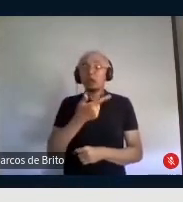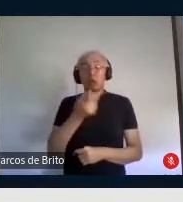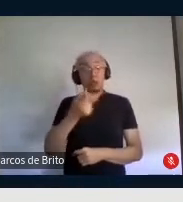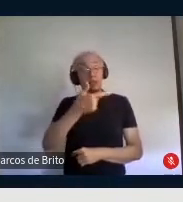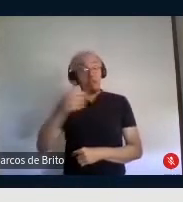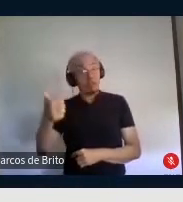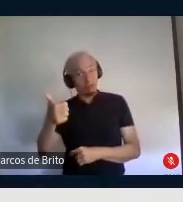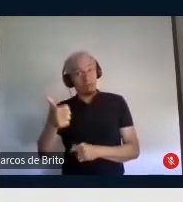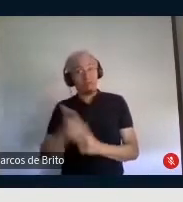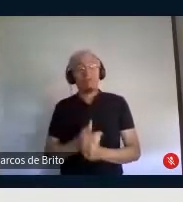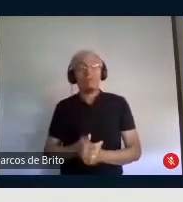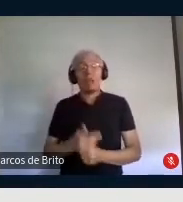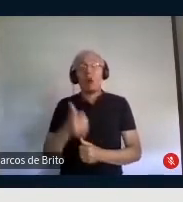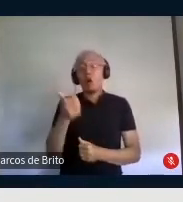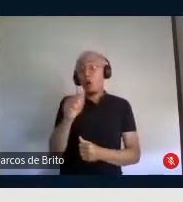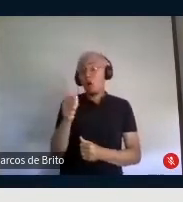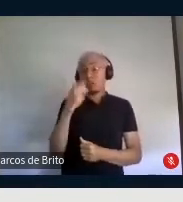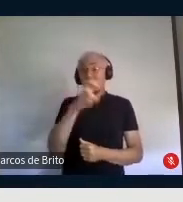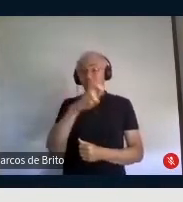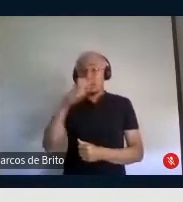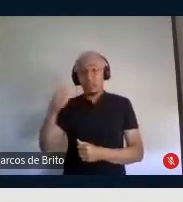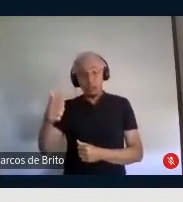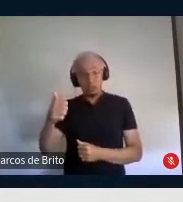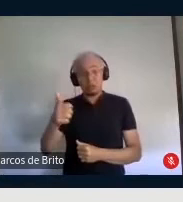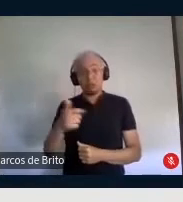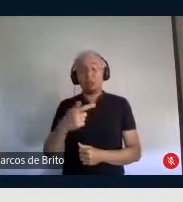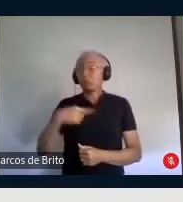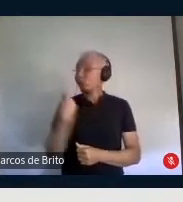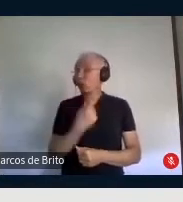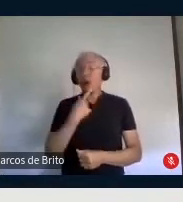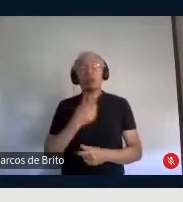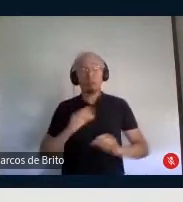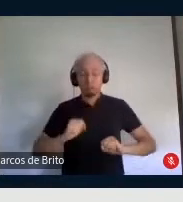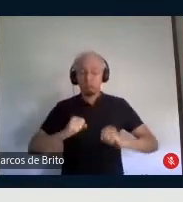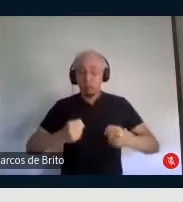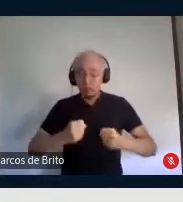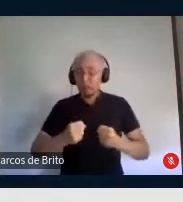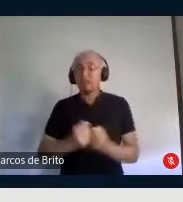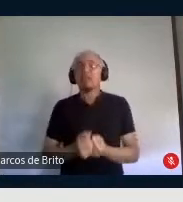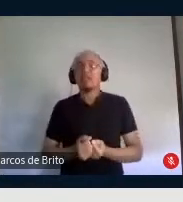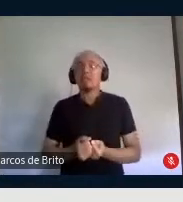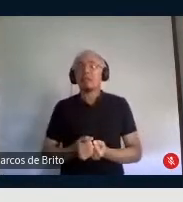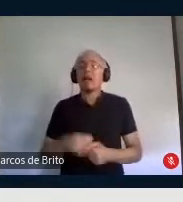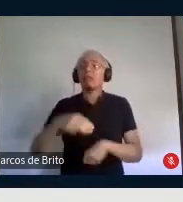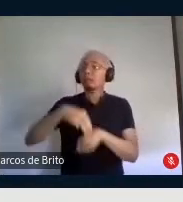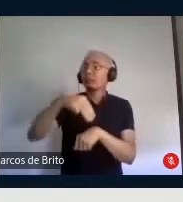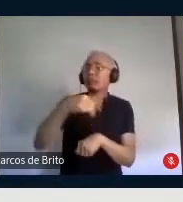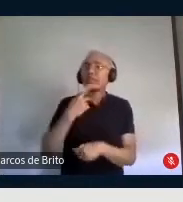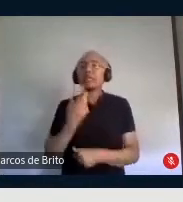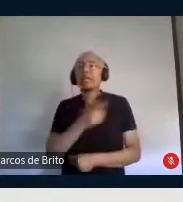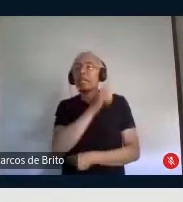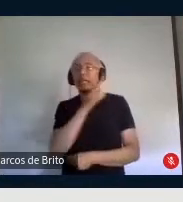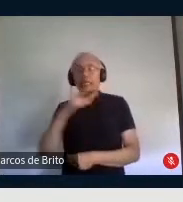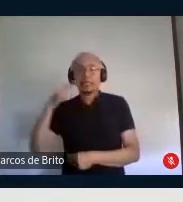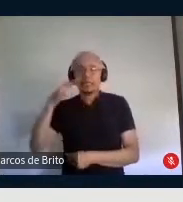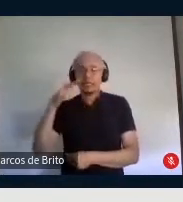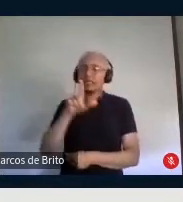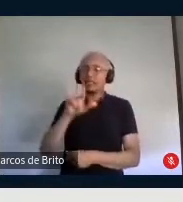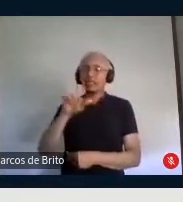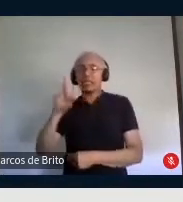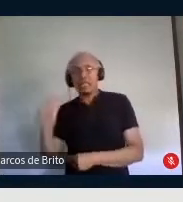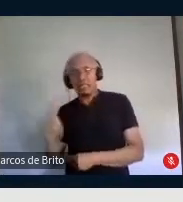2021, às 11h51 da manhã, nós tivemos a defesa da mestranda Lira Matos